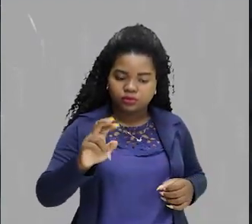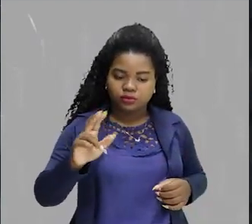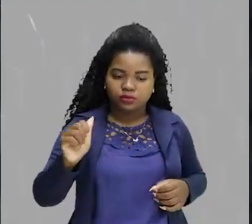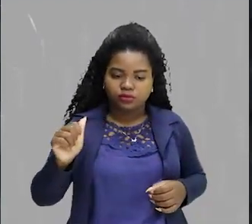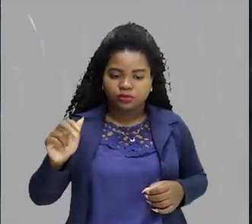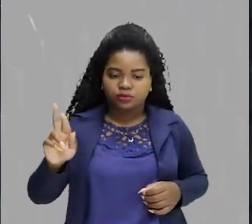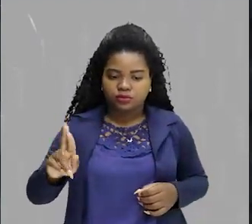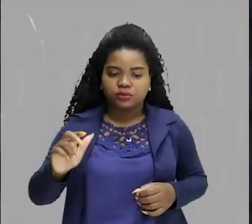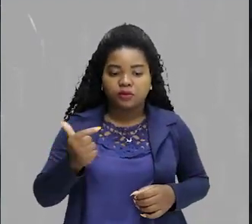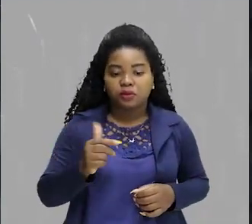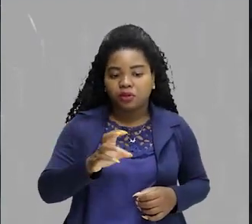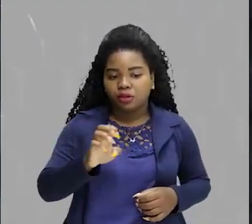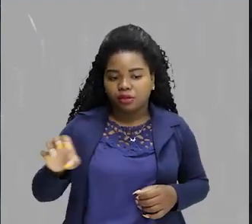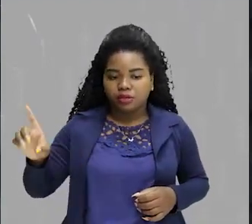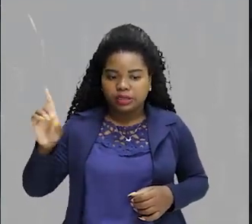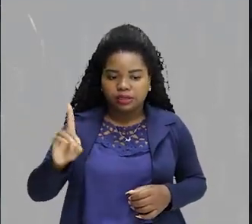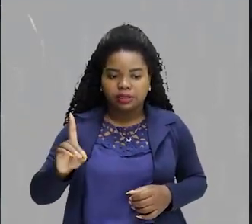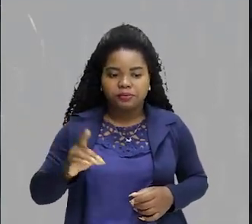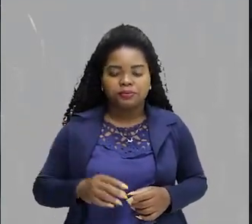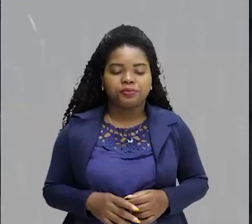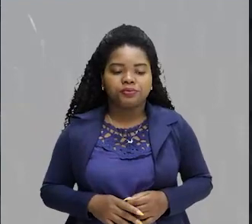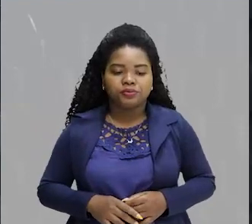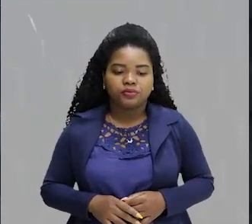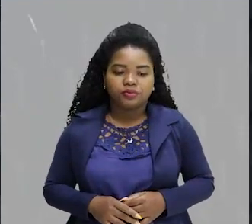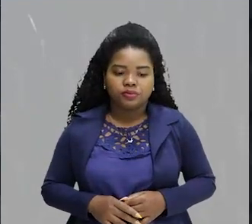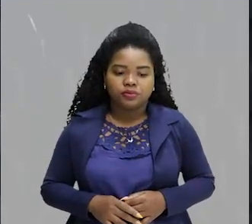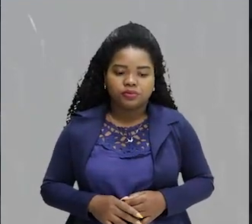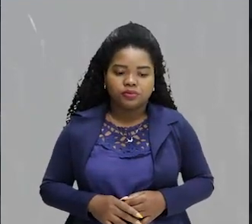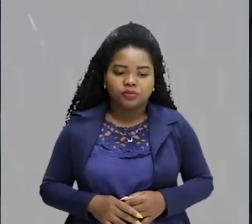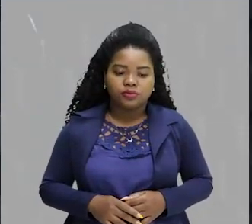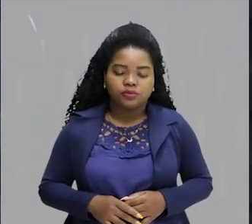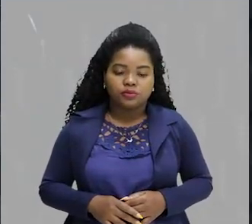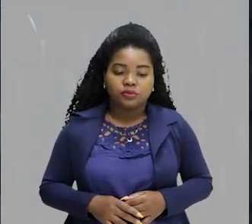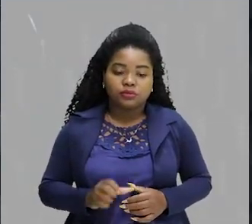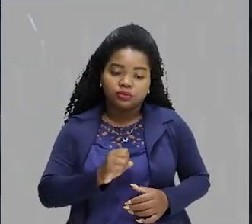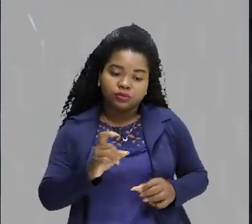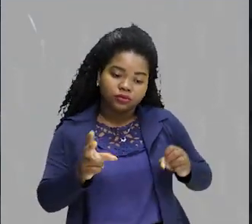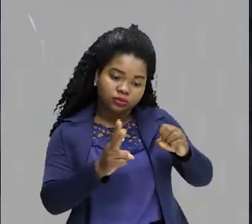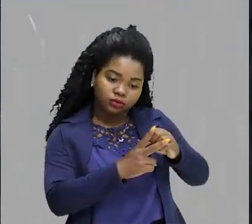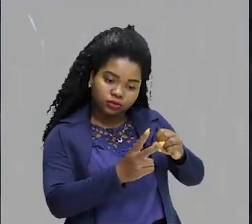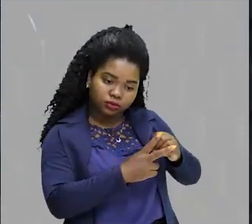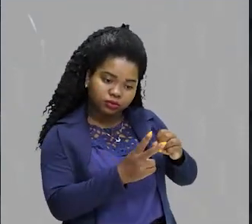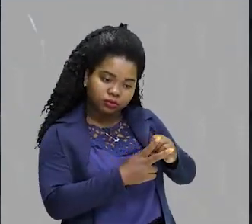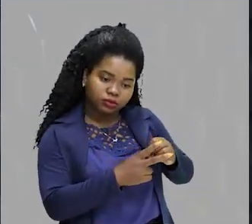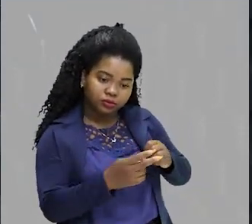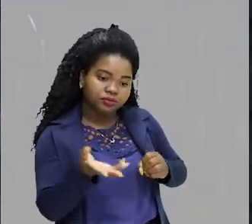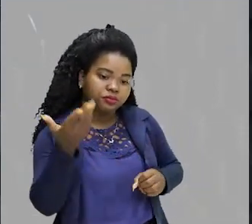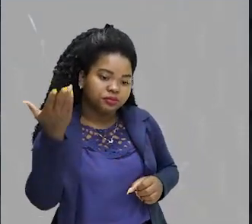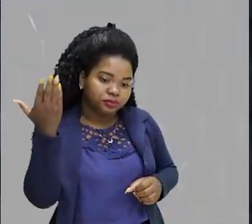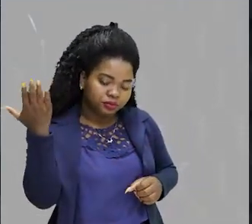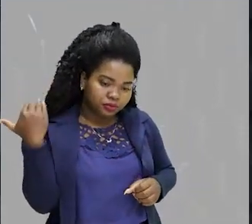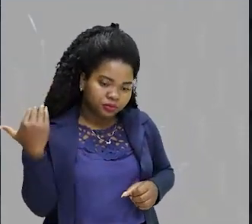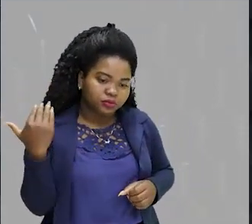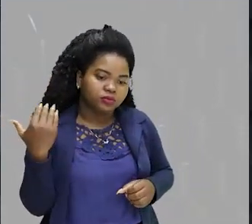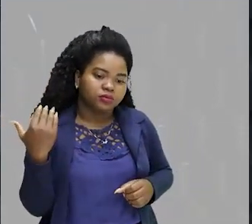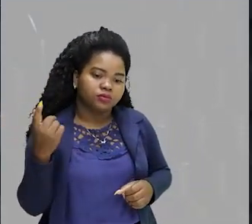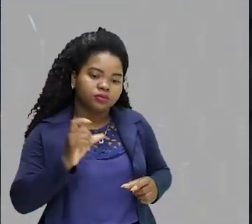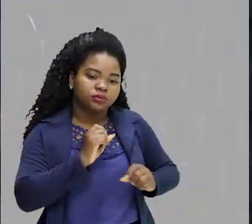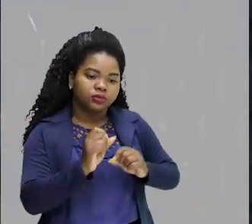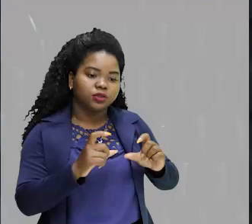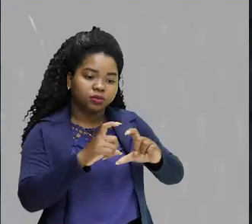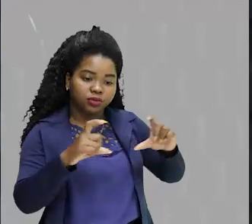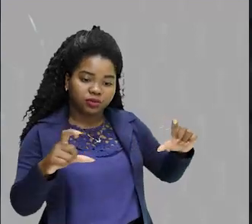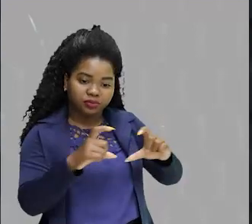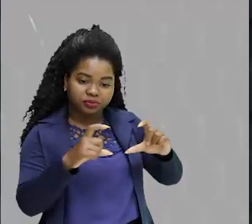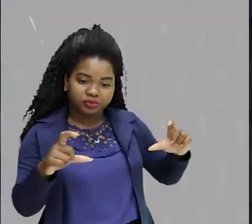ED, justamente porque ele é um verbo irregular. Se o meu verbo nessa sentença está no passado, eu tenho que procurar uma